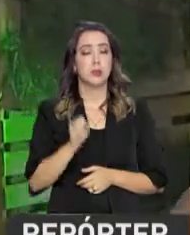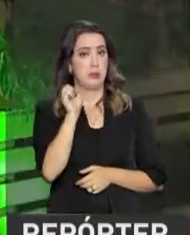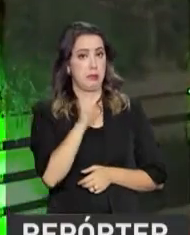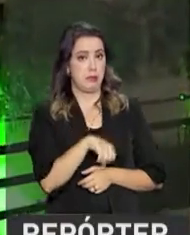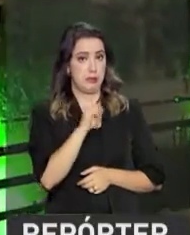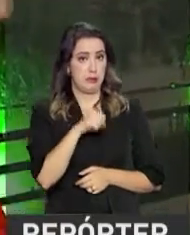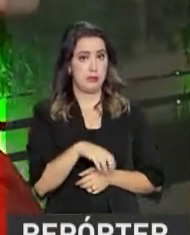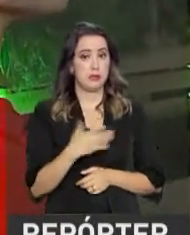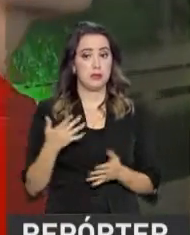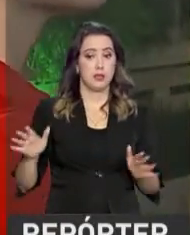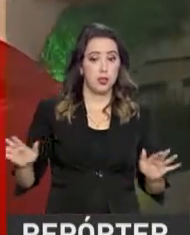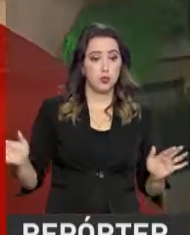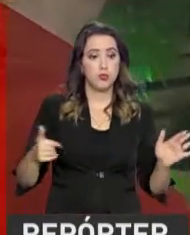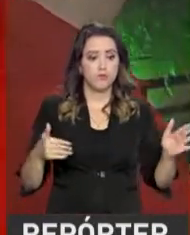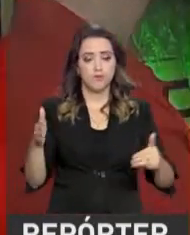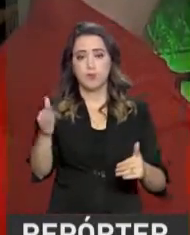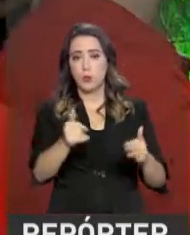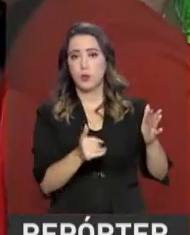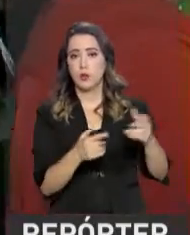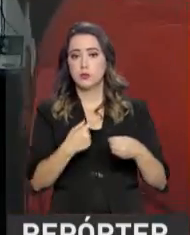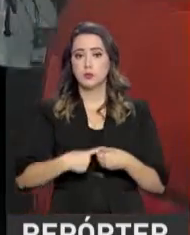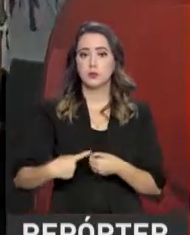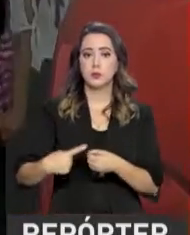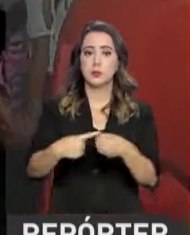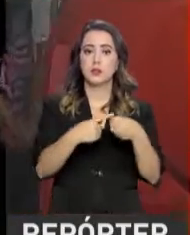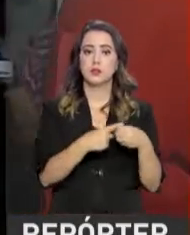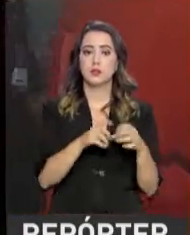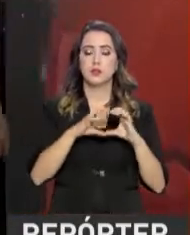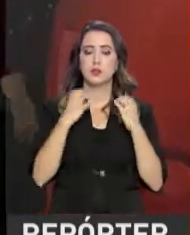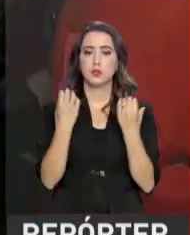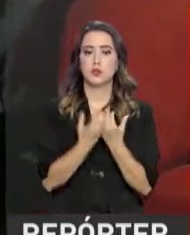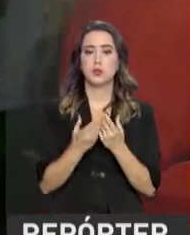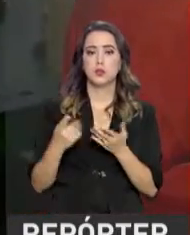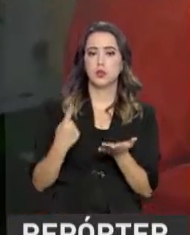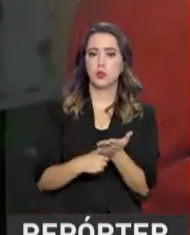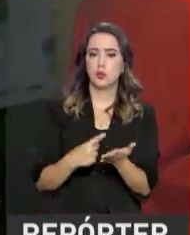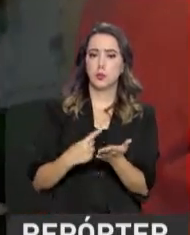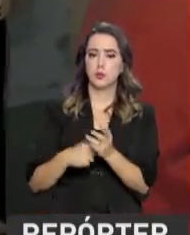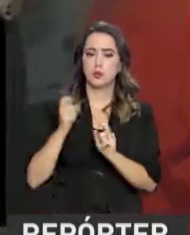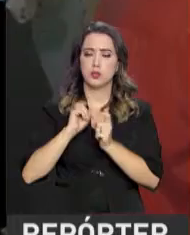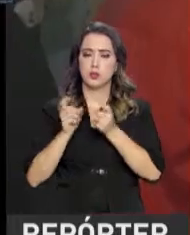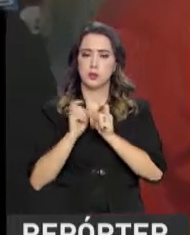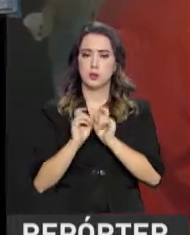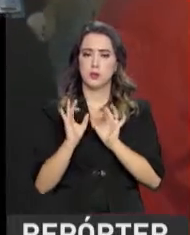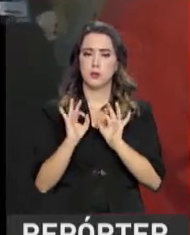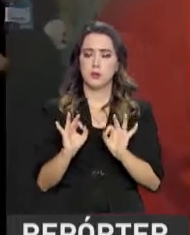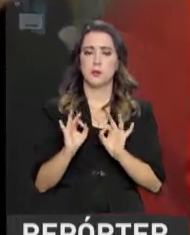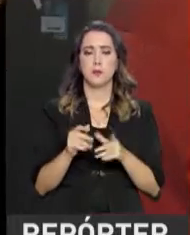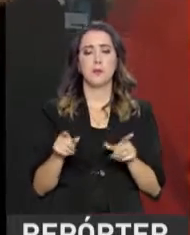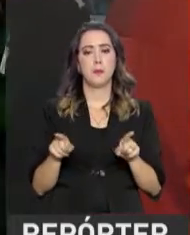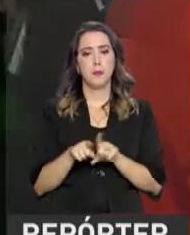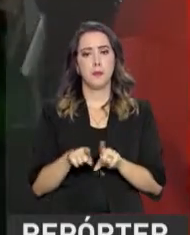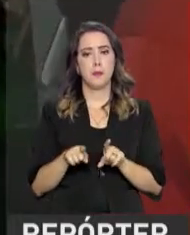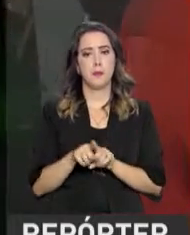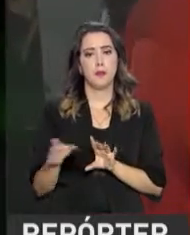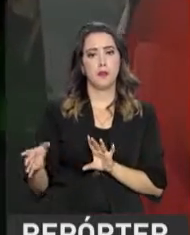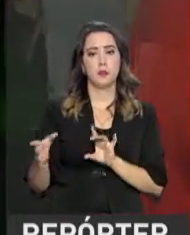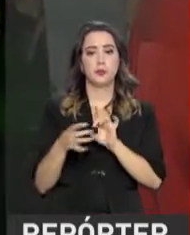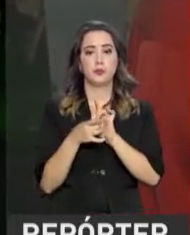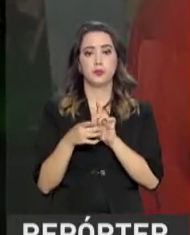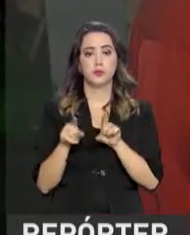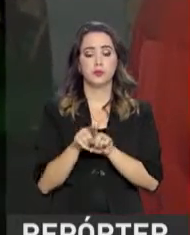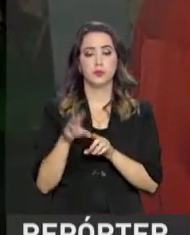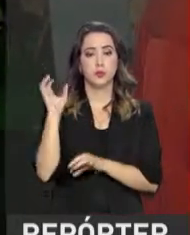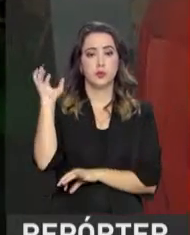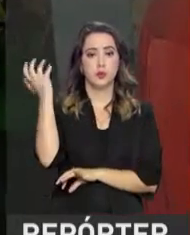social, que chama os municípios, os estados e as comunidades para um acordo de gestão compartilhada. Também incorpora cuidados